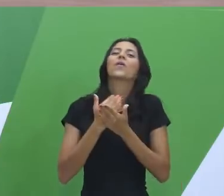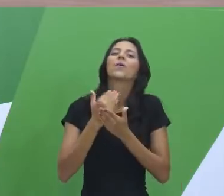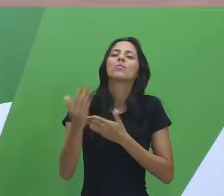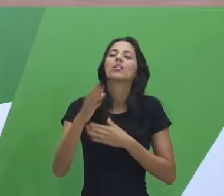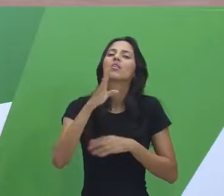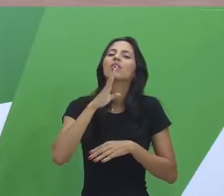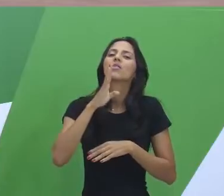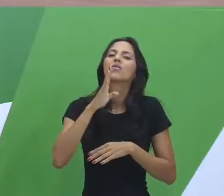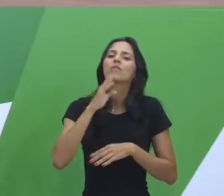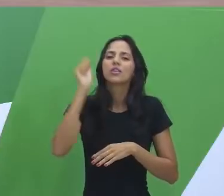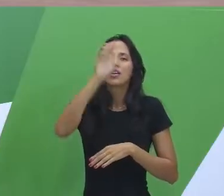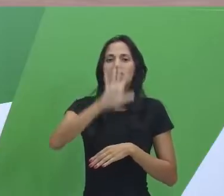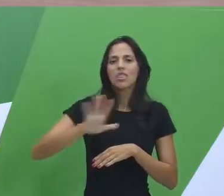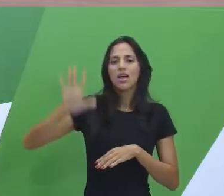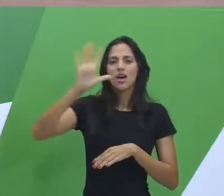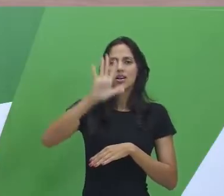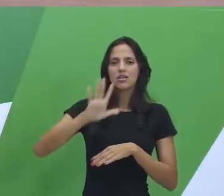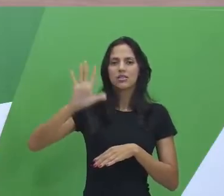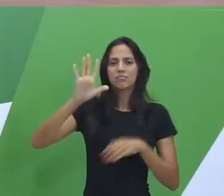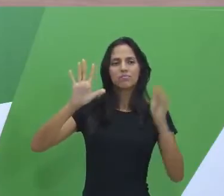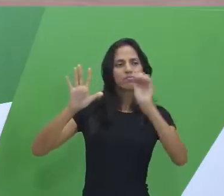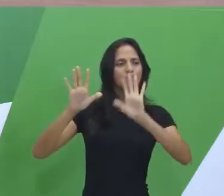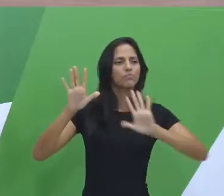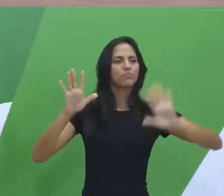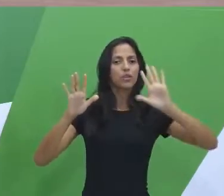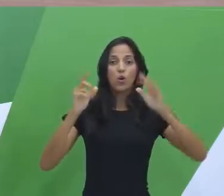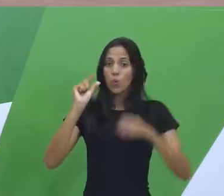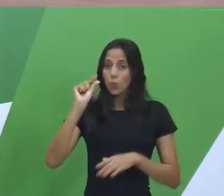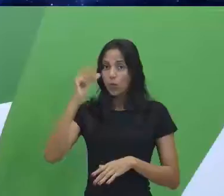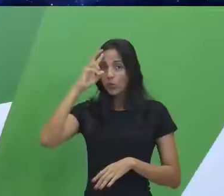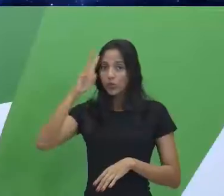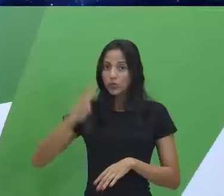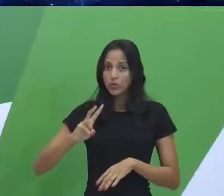as nossas imagens. Então, um pouco de história.